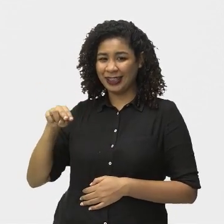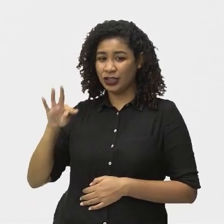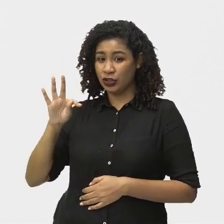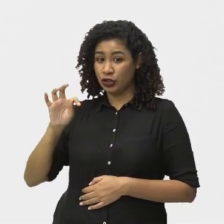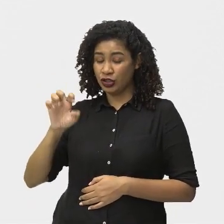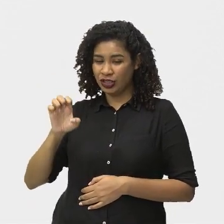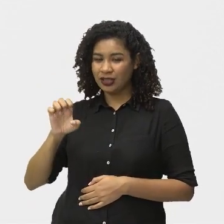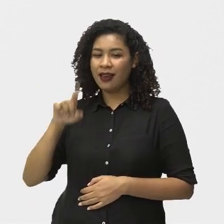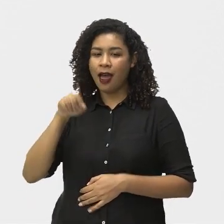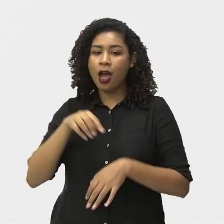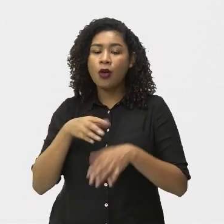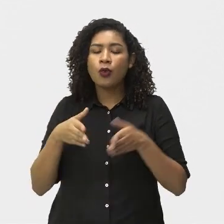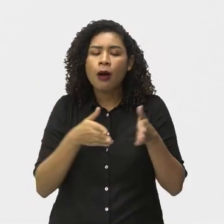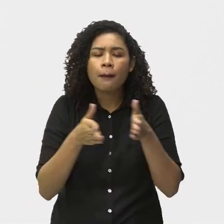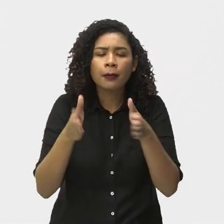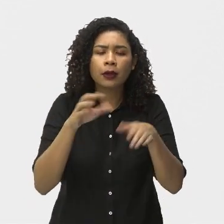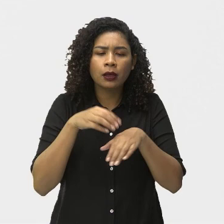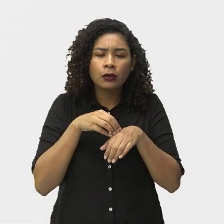receba